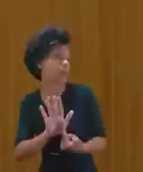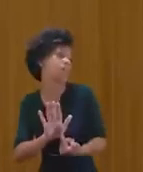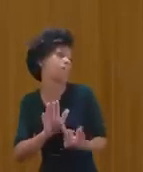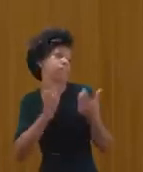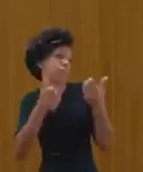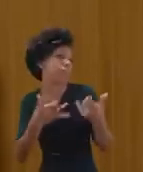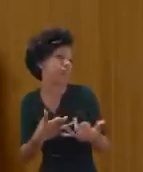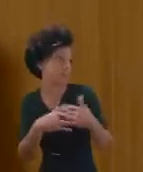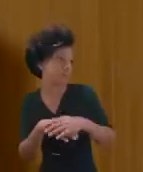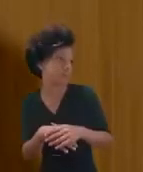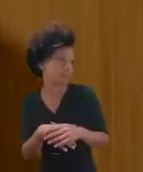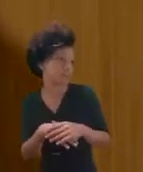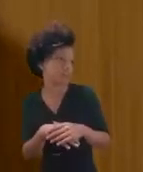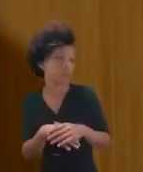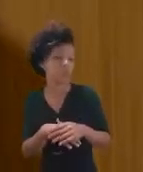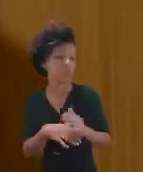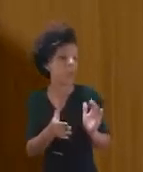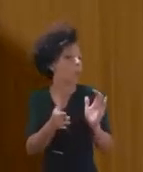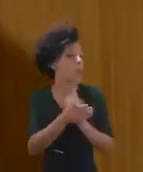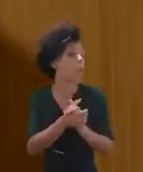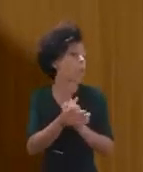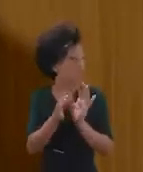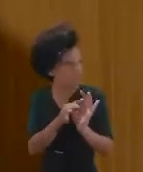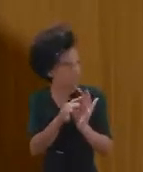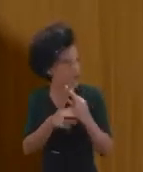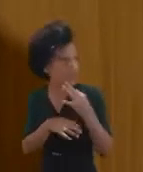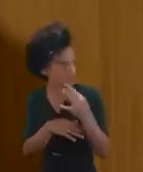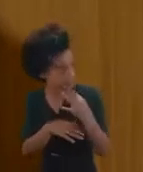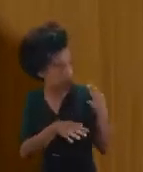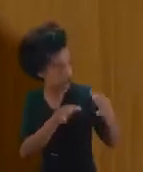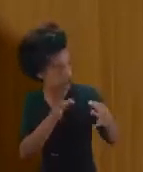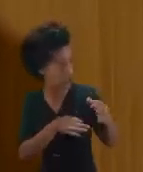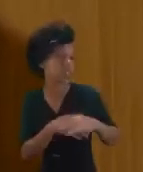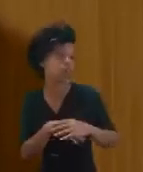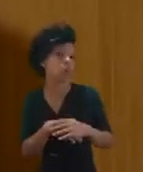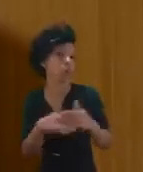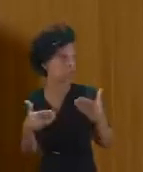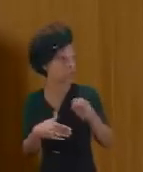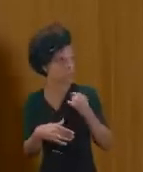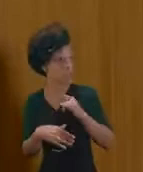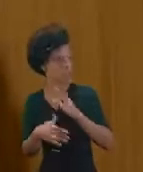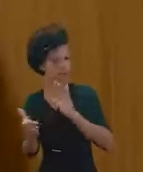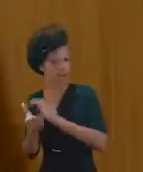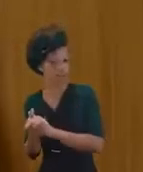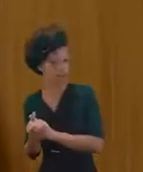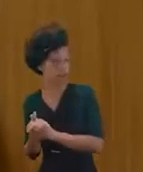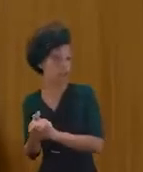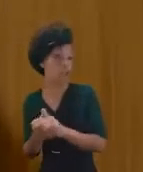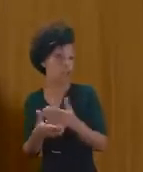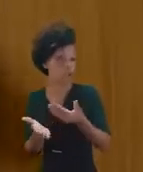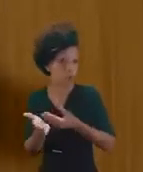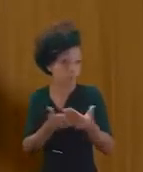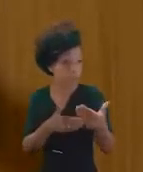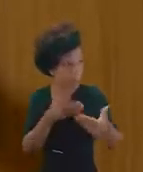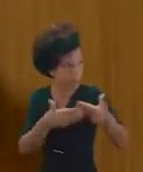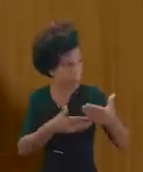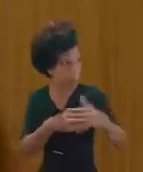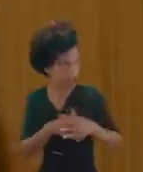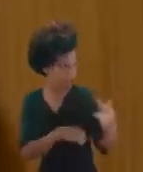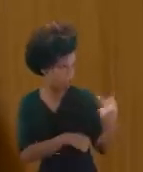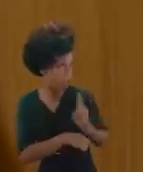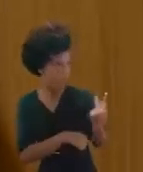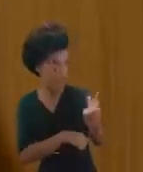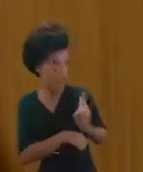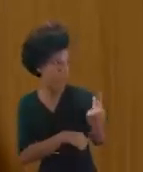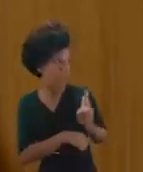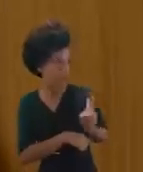falar é de você lá que vai reunião estável é isso reconhecimento da união estável hoje se a gente casar e começar a construir algo